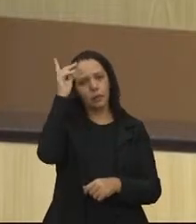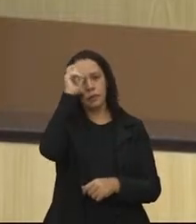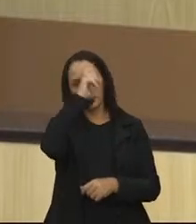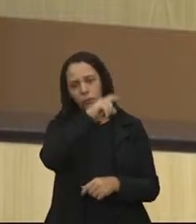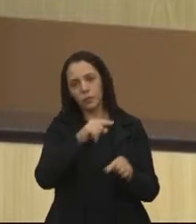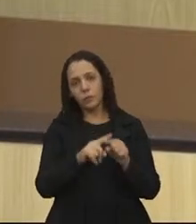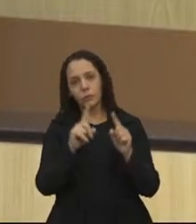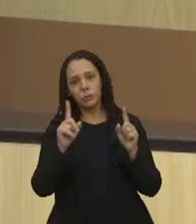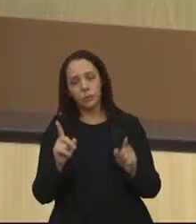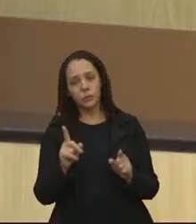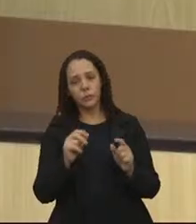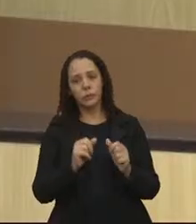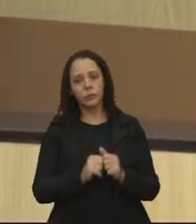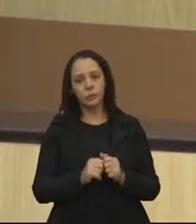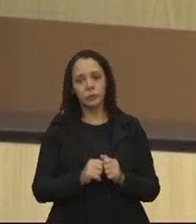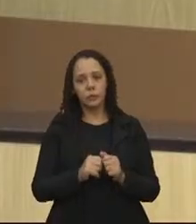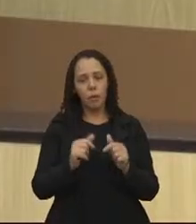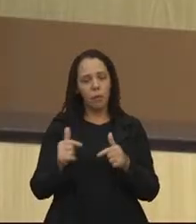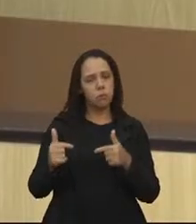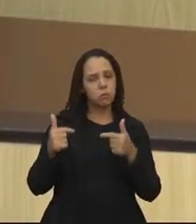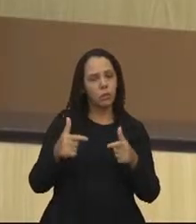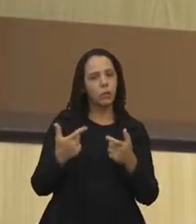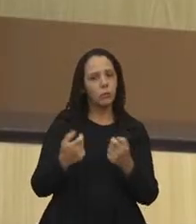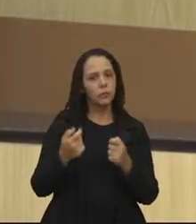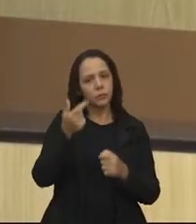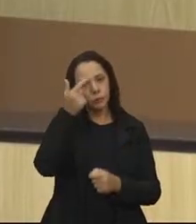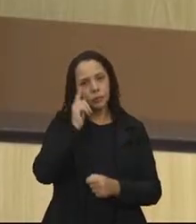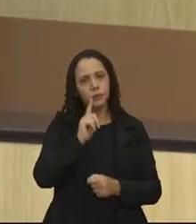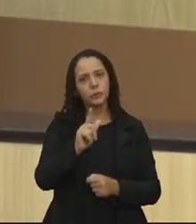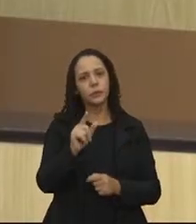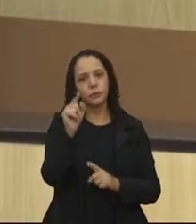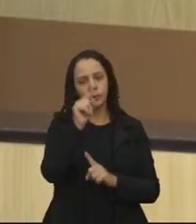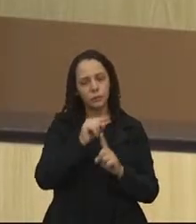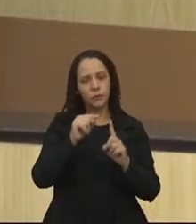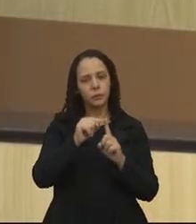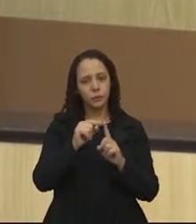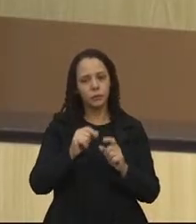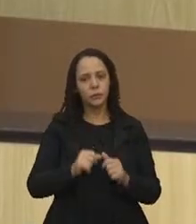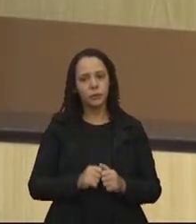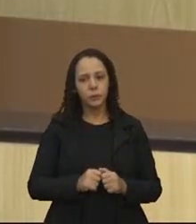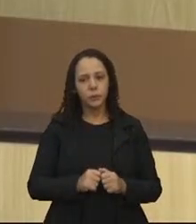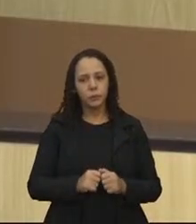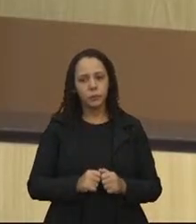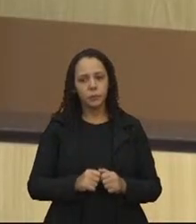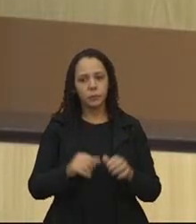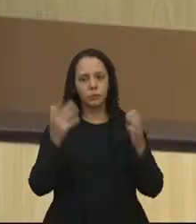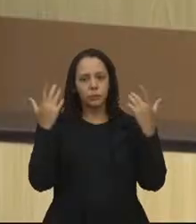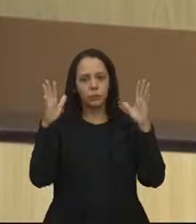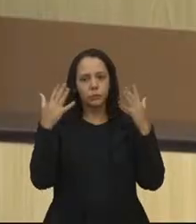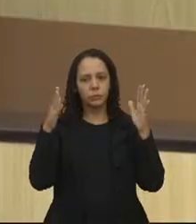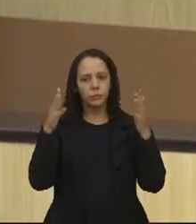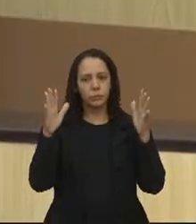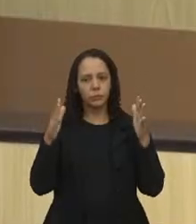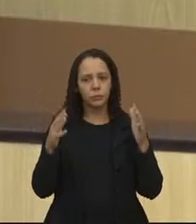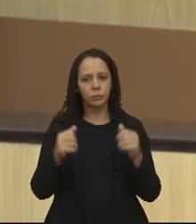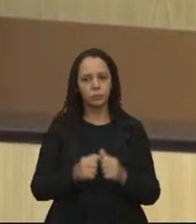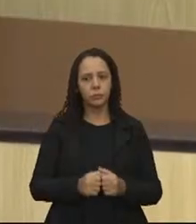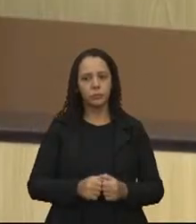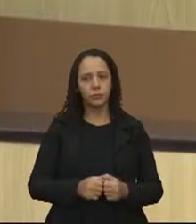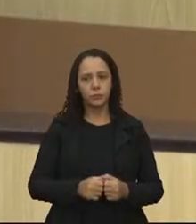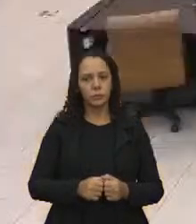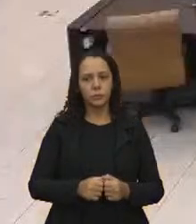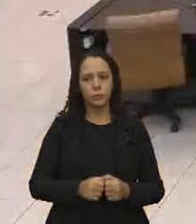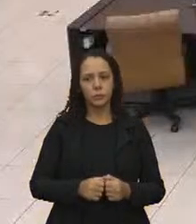mas é só lutando mesmo que a gente alcança as coisas boas, né? Então, parabéns desde já, tá bom?